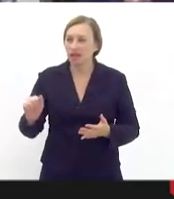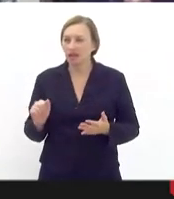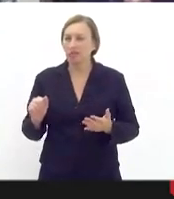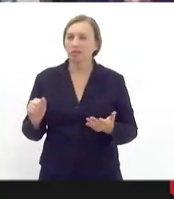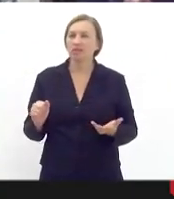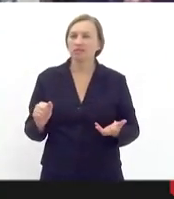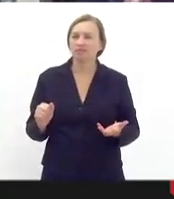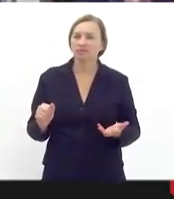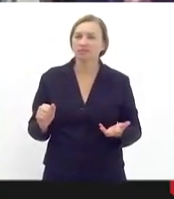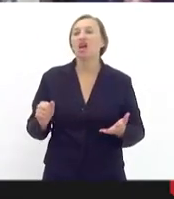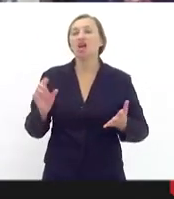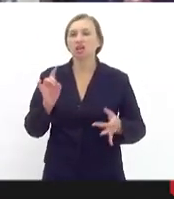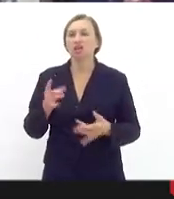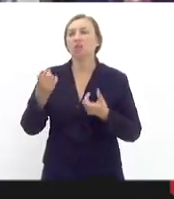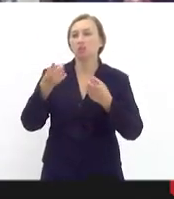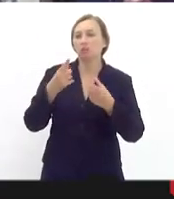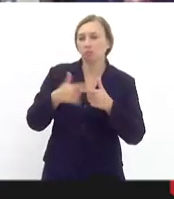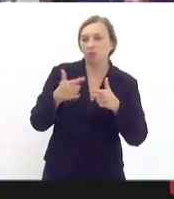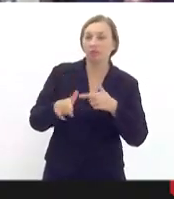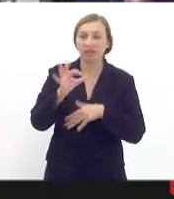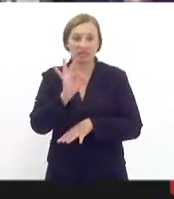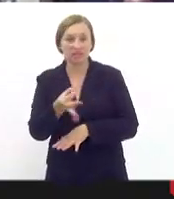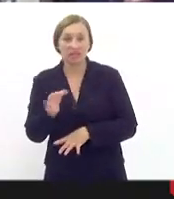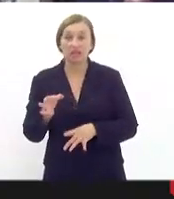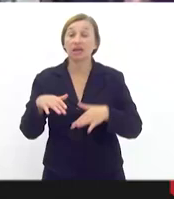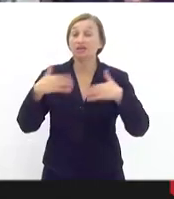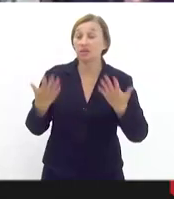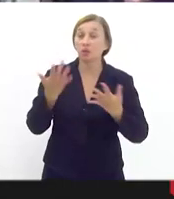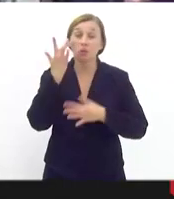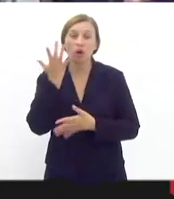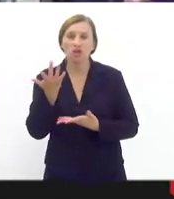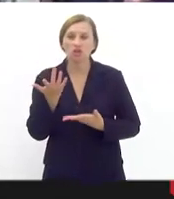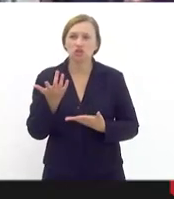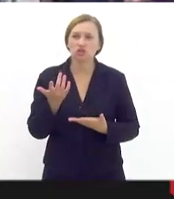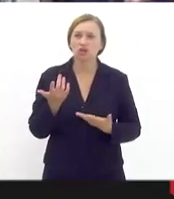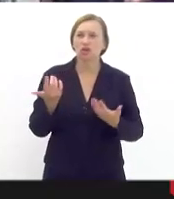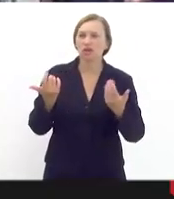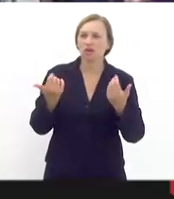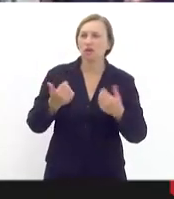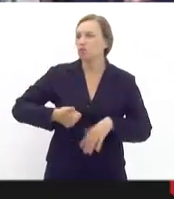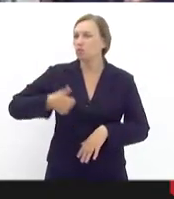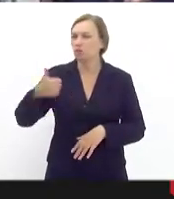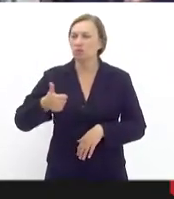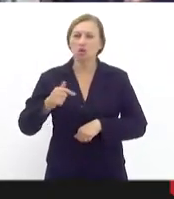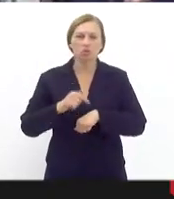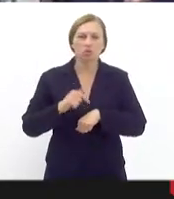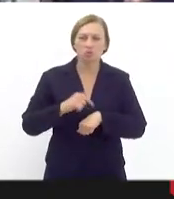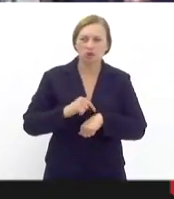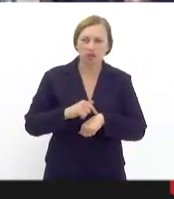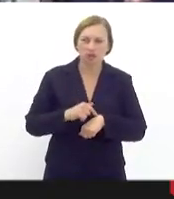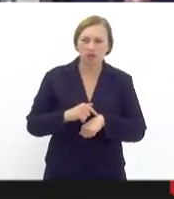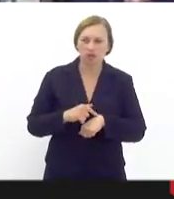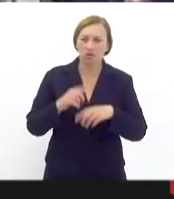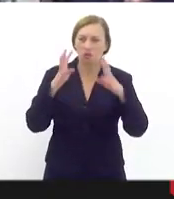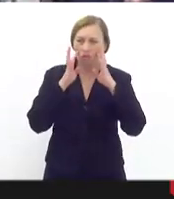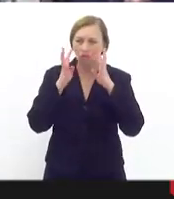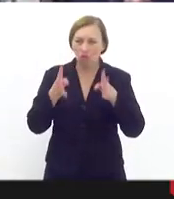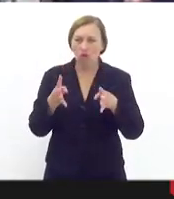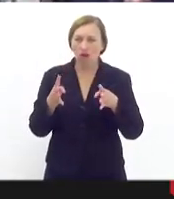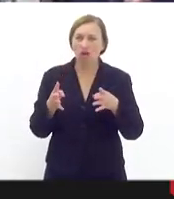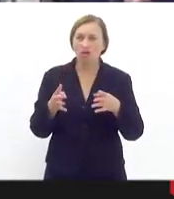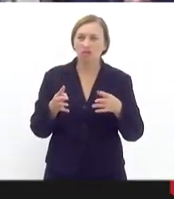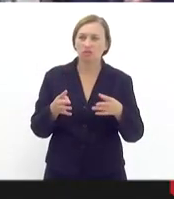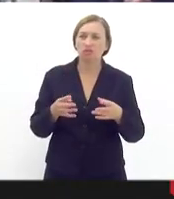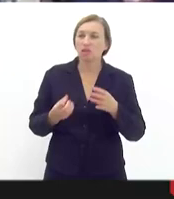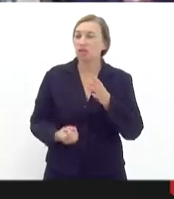alguém, né? Que são problemáticas, óbvio, né? Então, eu acho que a gente teria que estar, talvez, num primeiro momento, muito antenado com